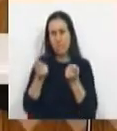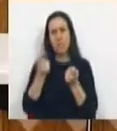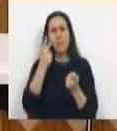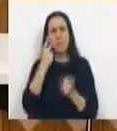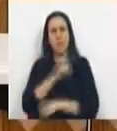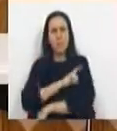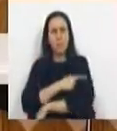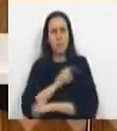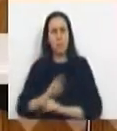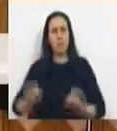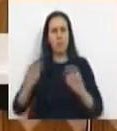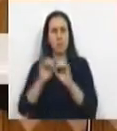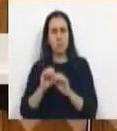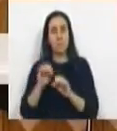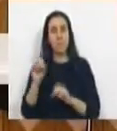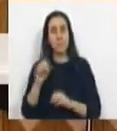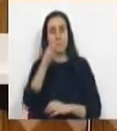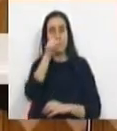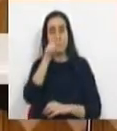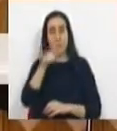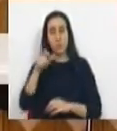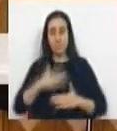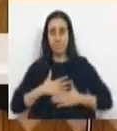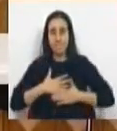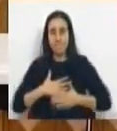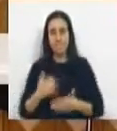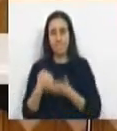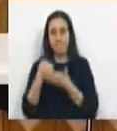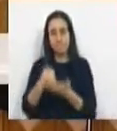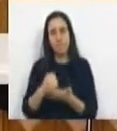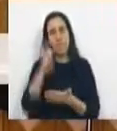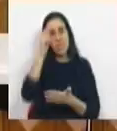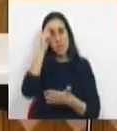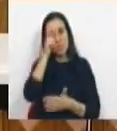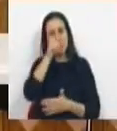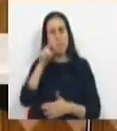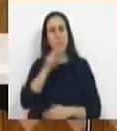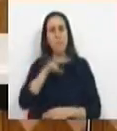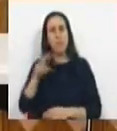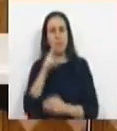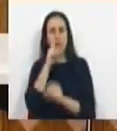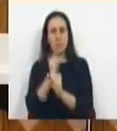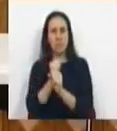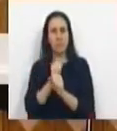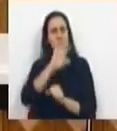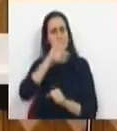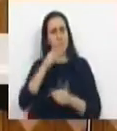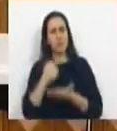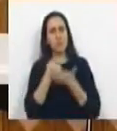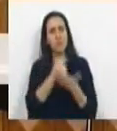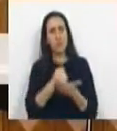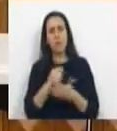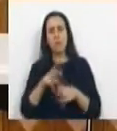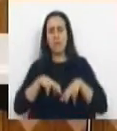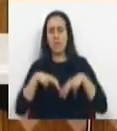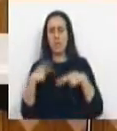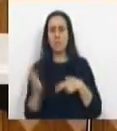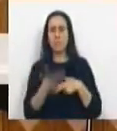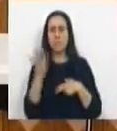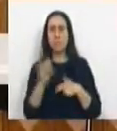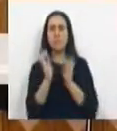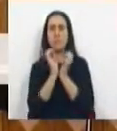suas forças. É no respeito pelo contributo que milhares de trabalhadores já deram ao país, à produção de riqueza e ao sistema público